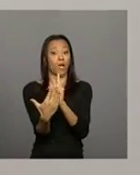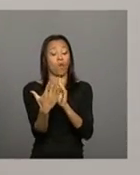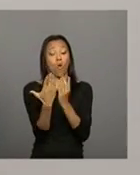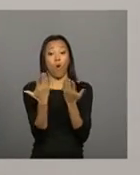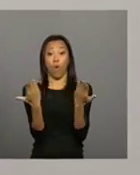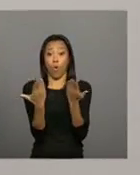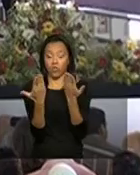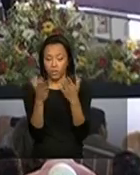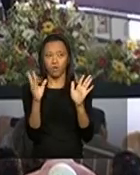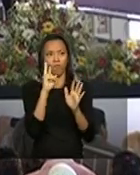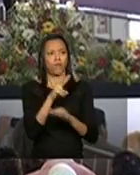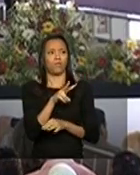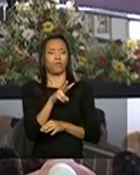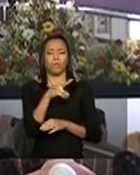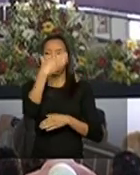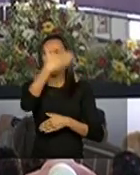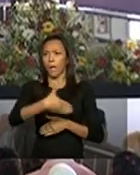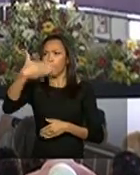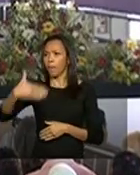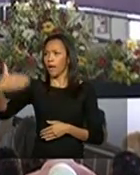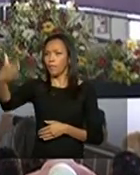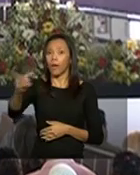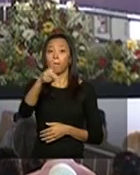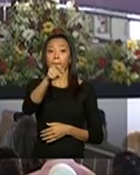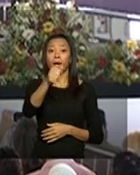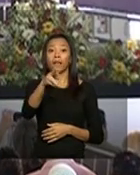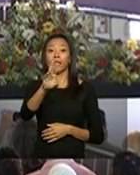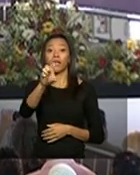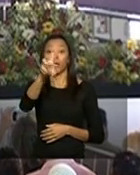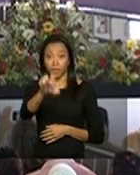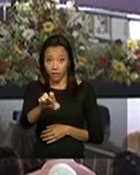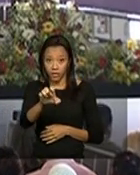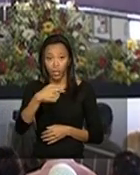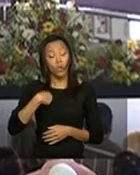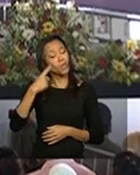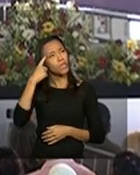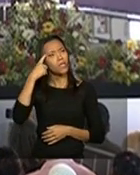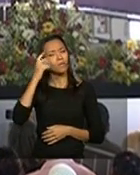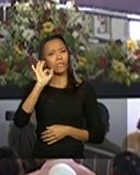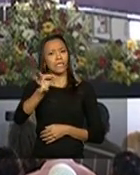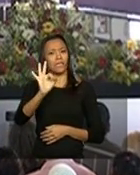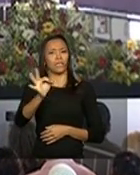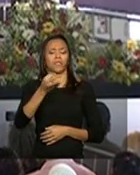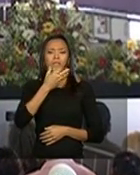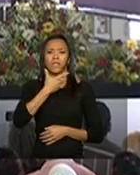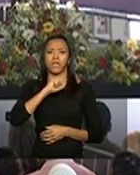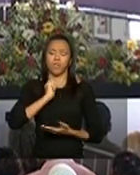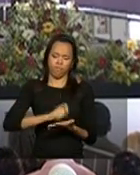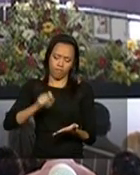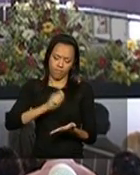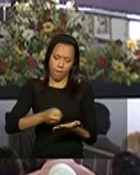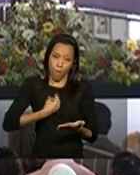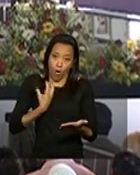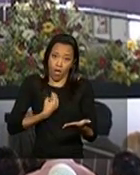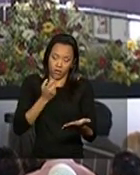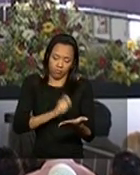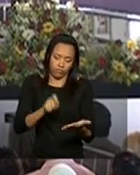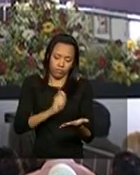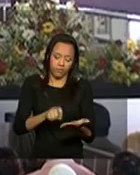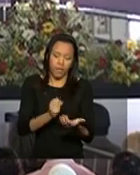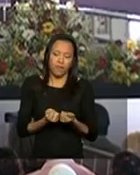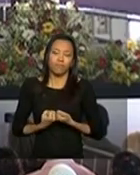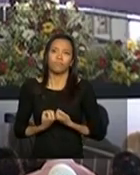vendo essas paredes. Eu tenho certeza que um poeta, ele tem a capacidade de